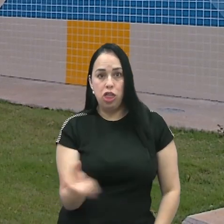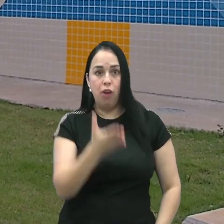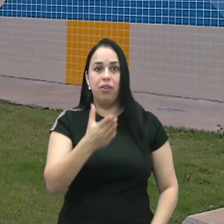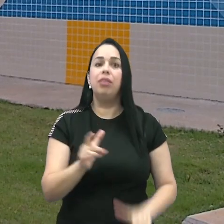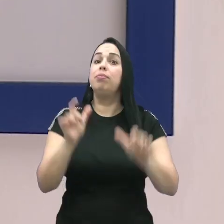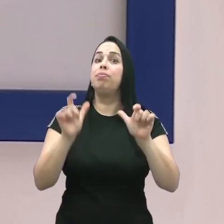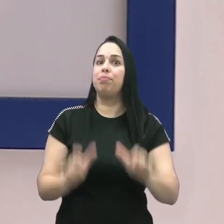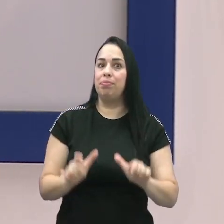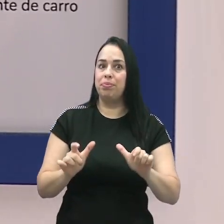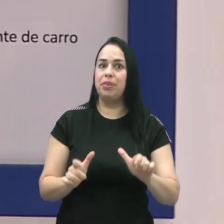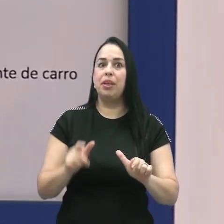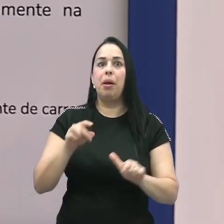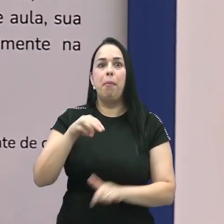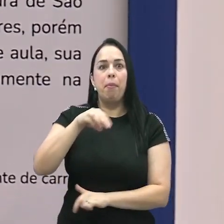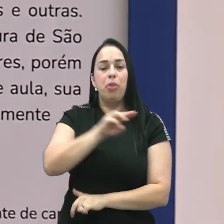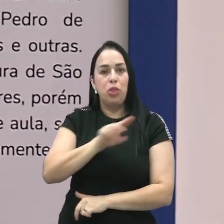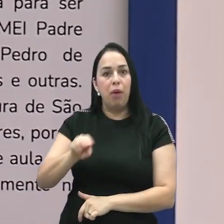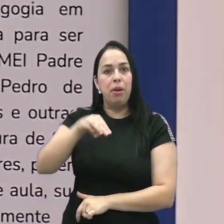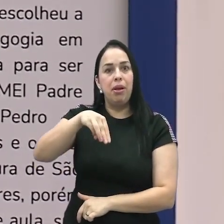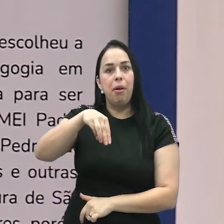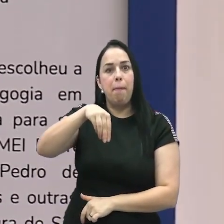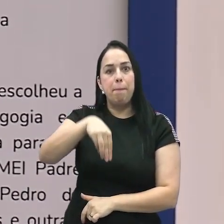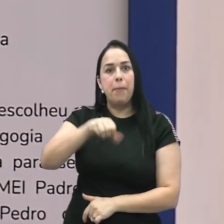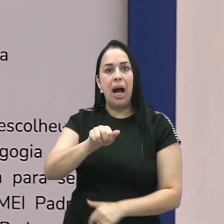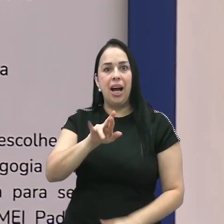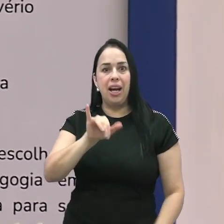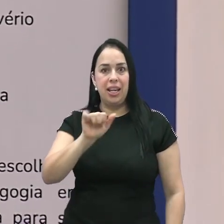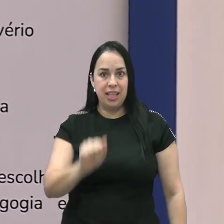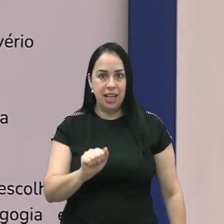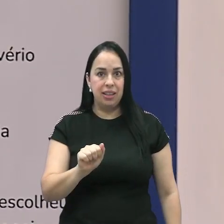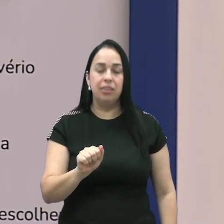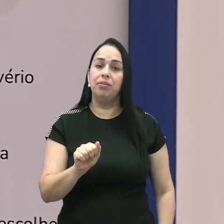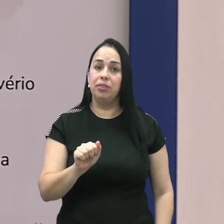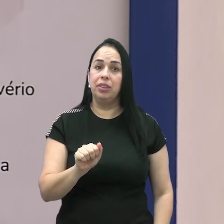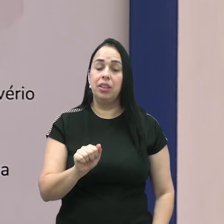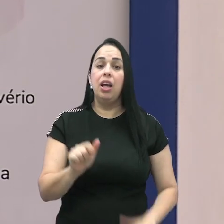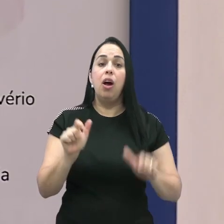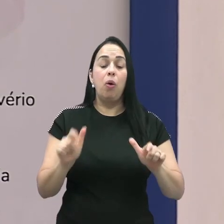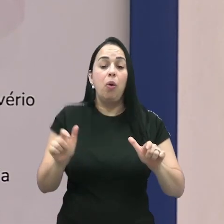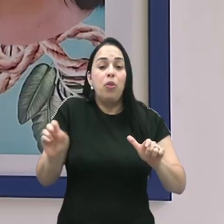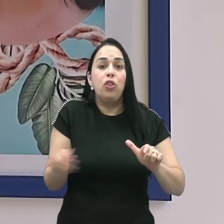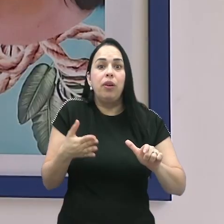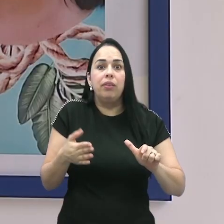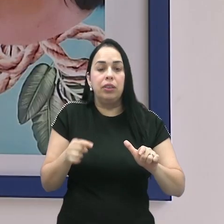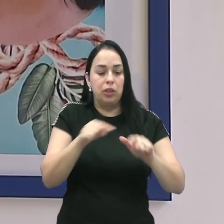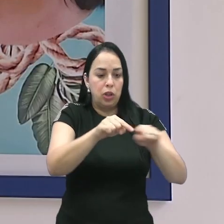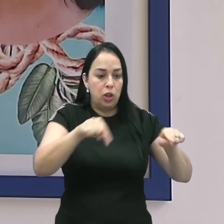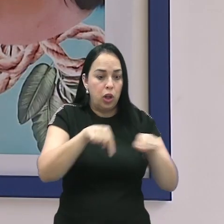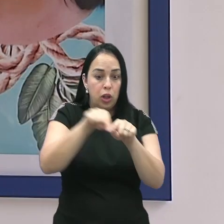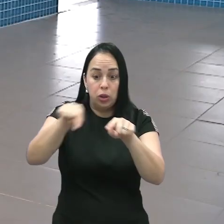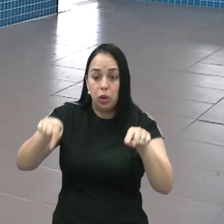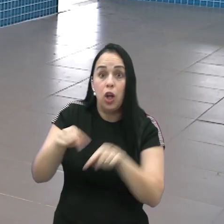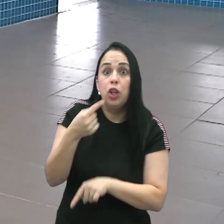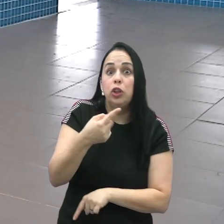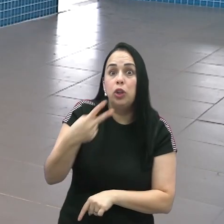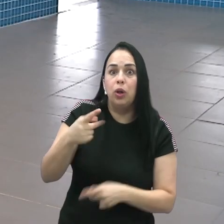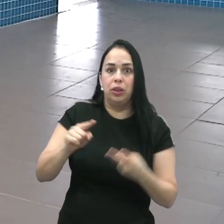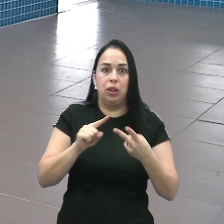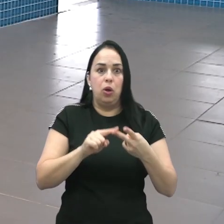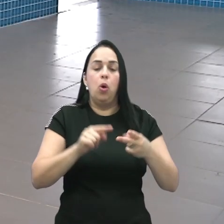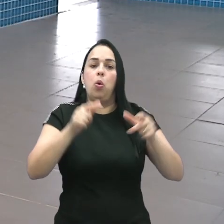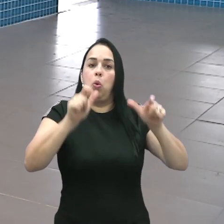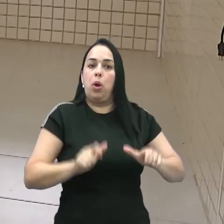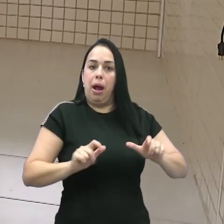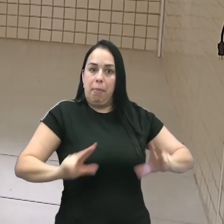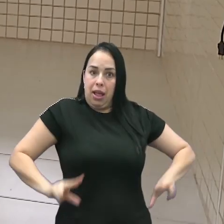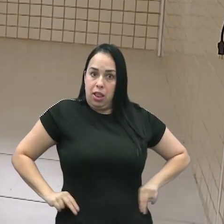escola novinha, o Centro de Educação Infantil Professora Maria de Fátima Silvério Neri. O novo espaço terá 12 salas